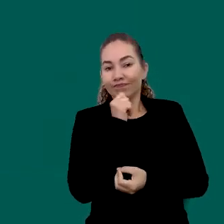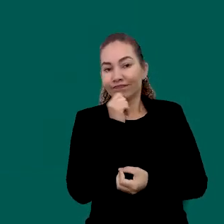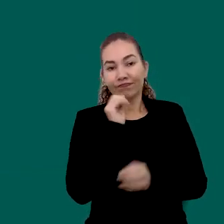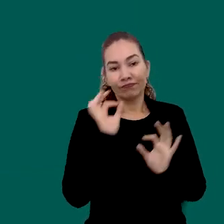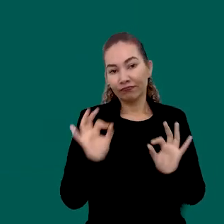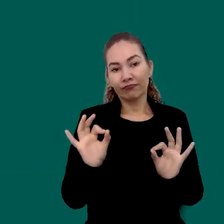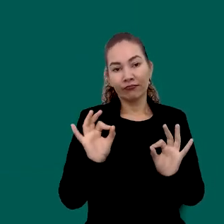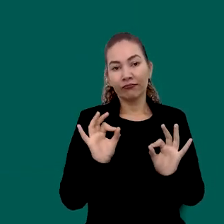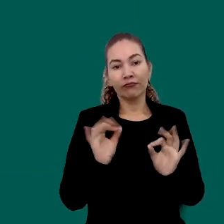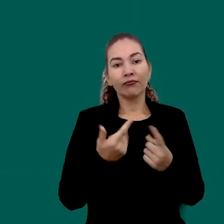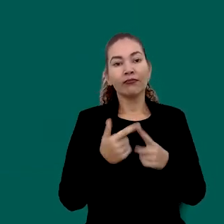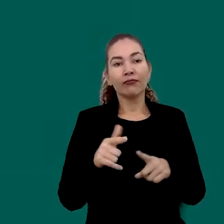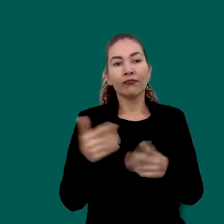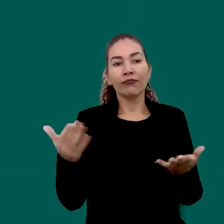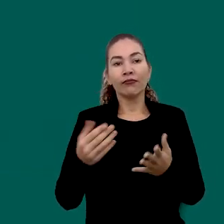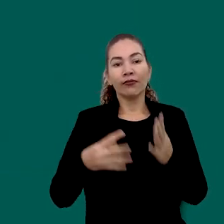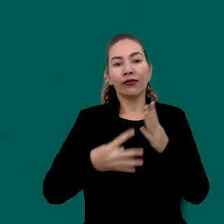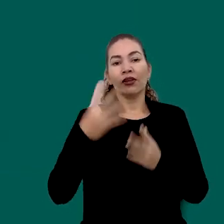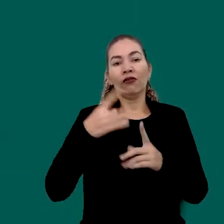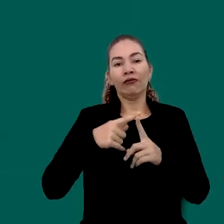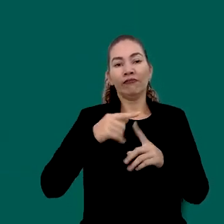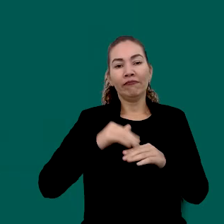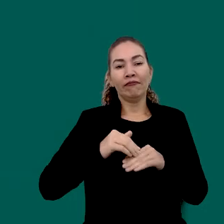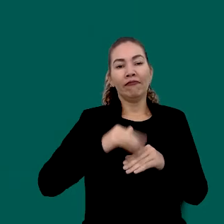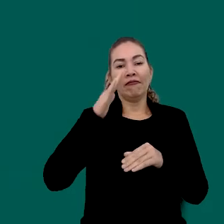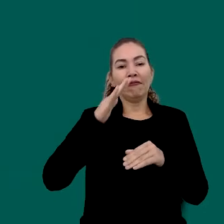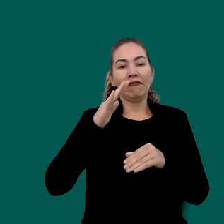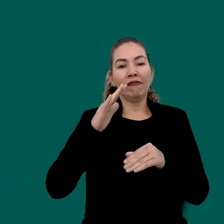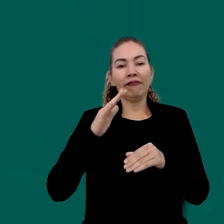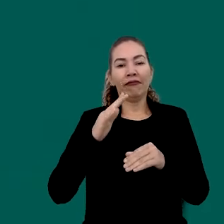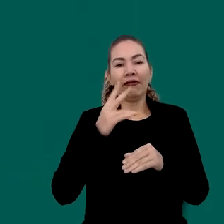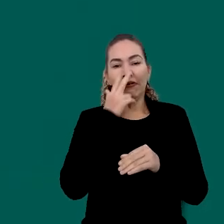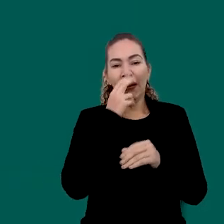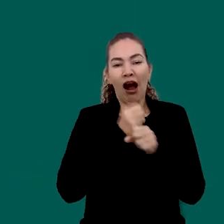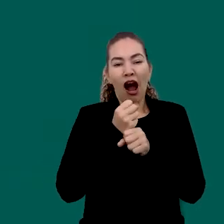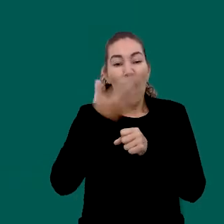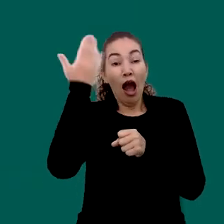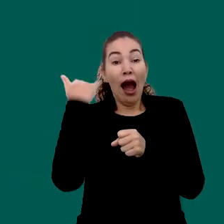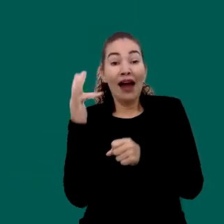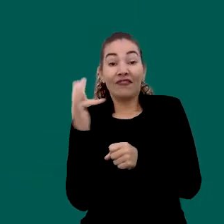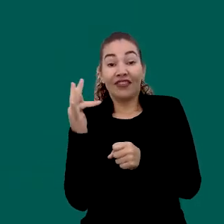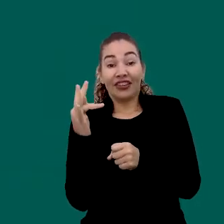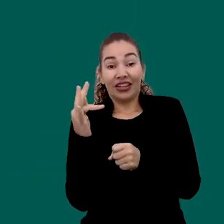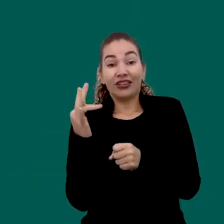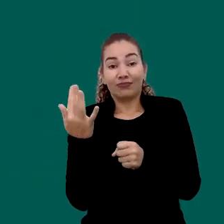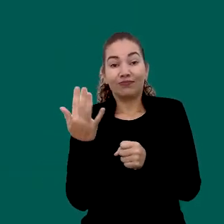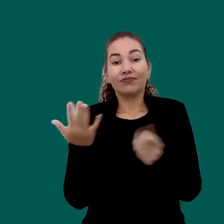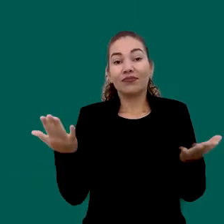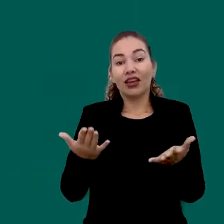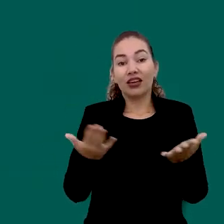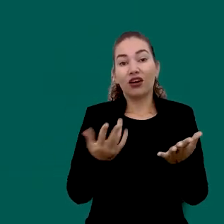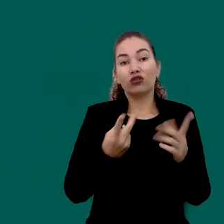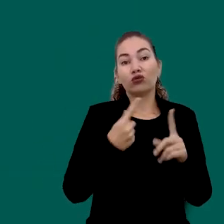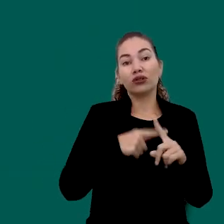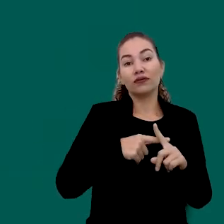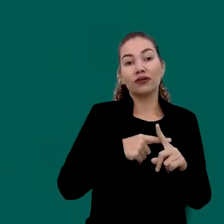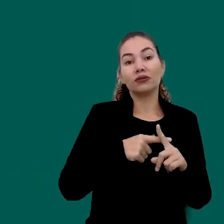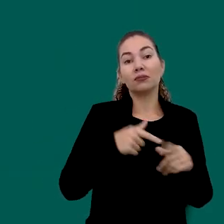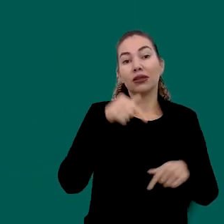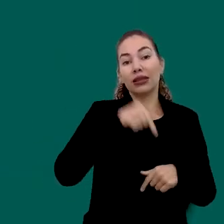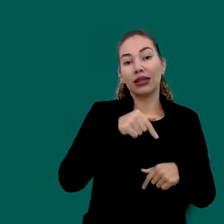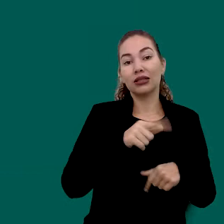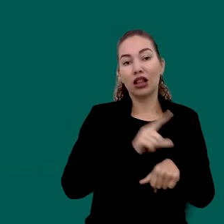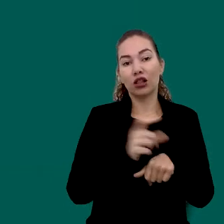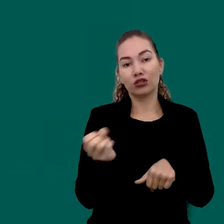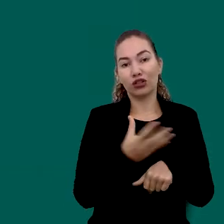ainda. Hoje a gente fatura 4 vezes mais do que a gente faturava em fevereiro e 3 vezes mais do que a gente estava esperando faturar com essa loja